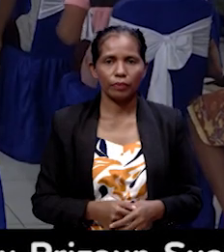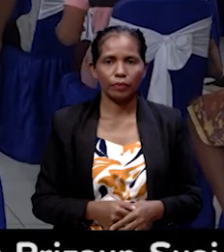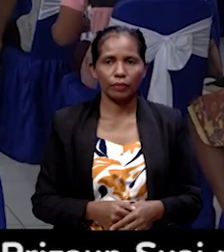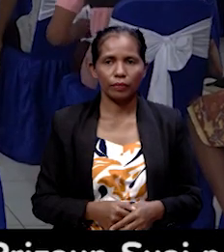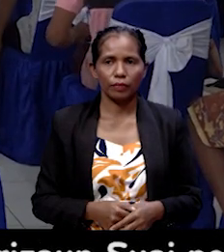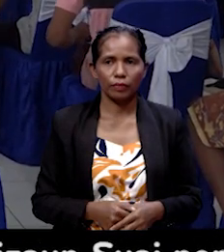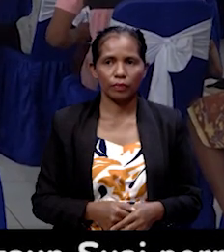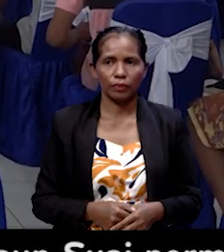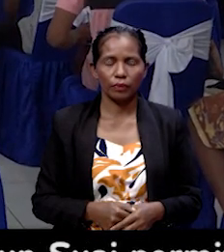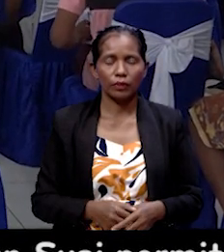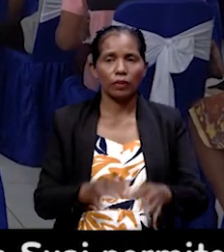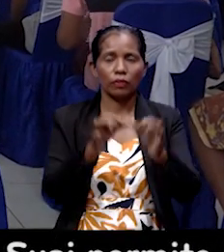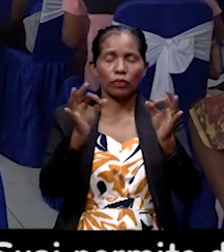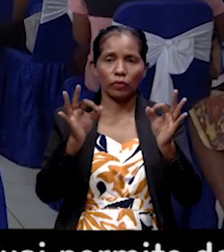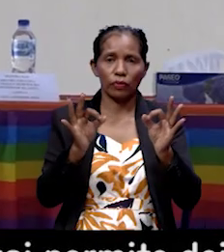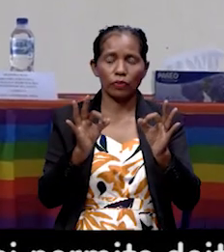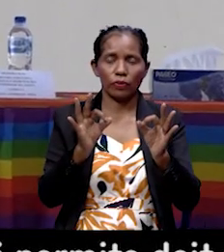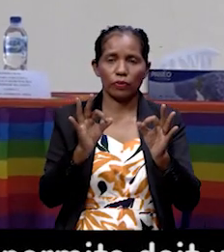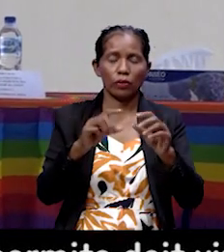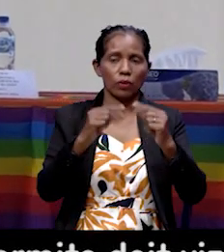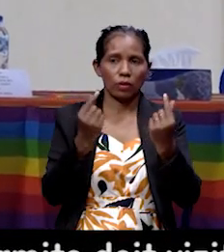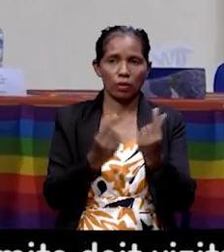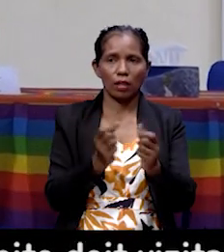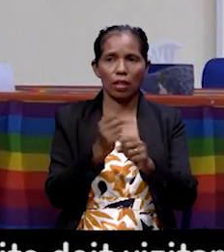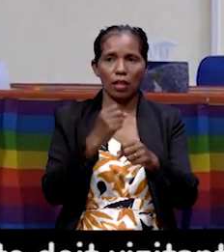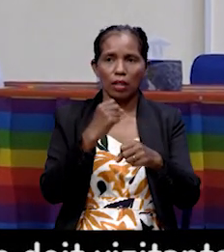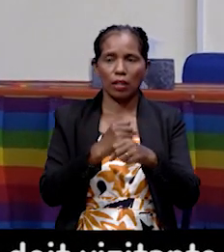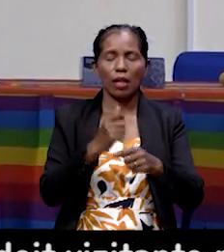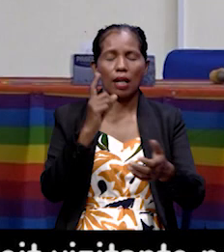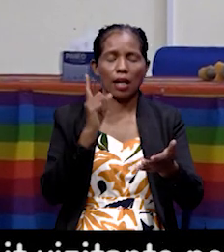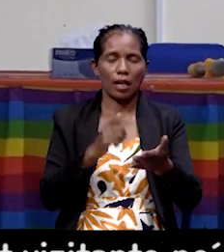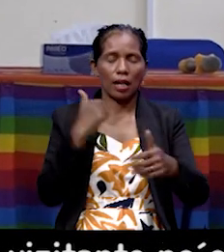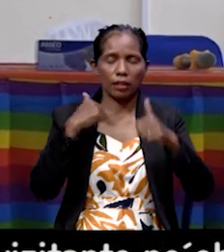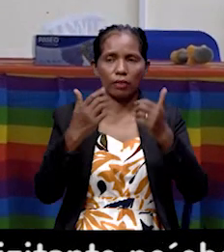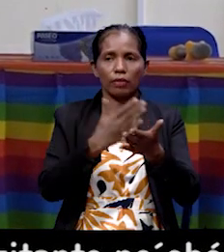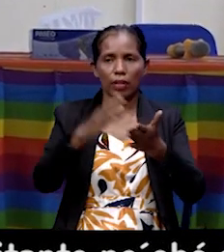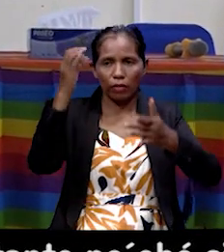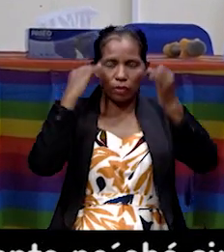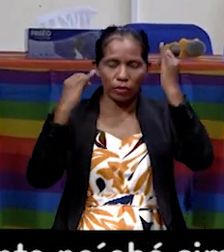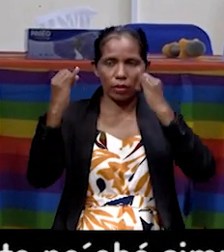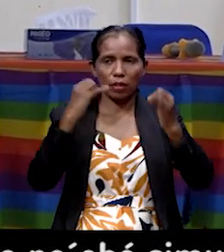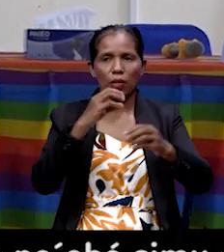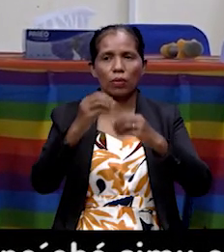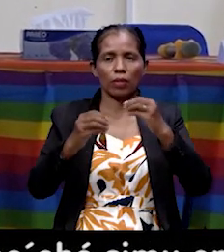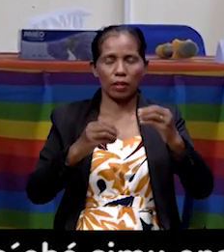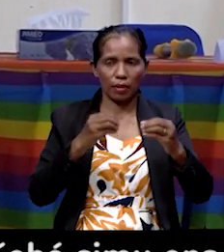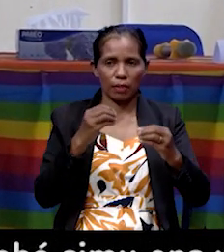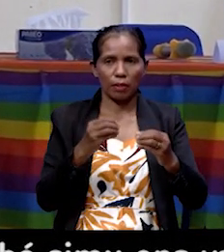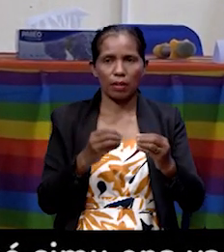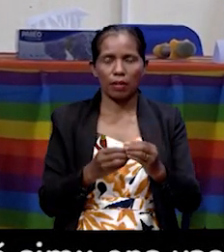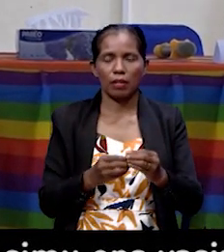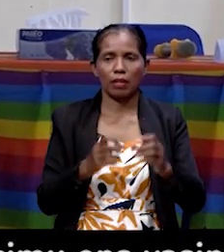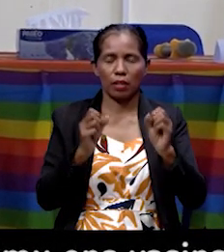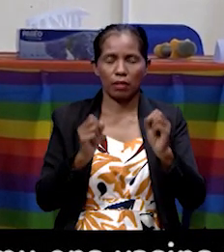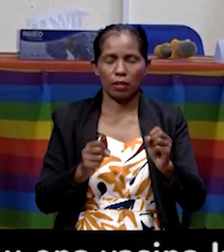Fundação Hamutu que é diversidade ba ação Codiva halo lançamento ba atividade fa informação com a orientação sexual, identidade